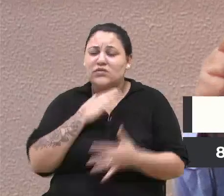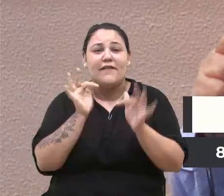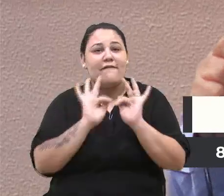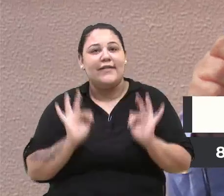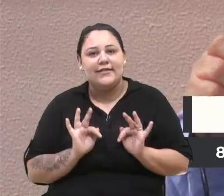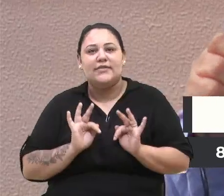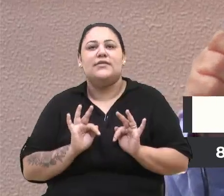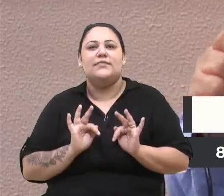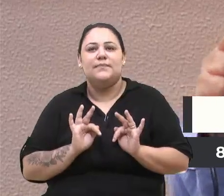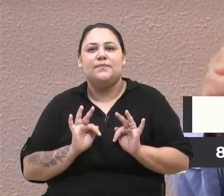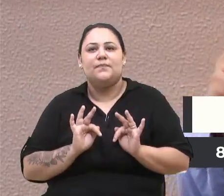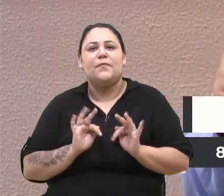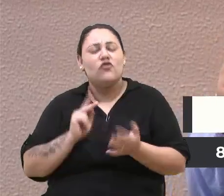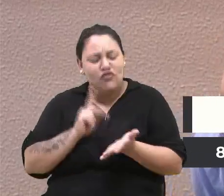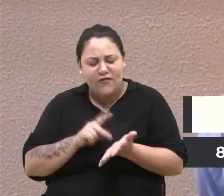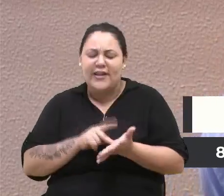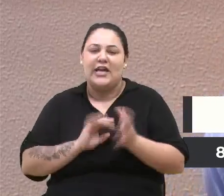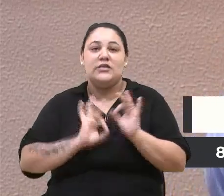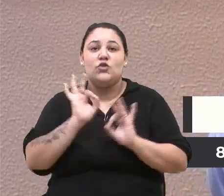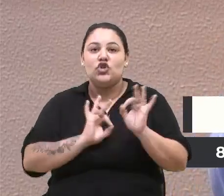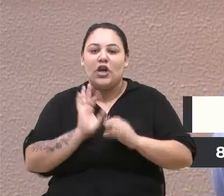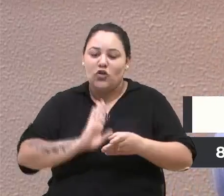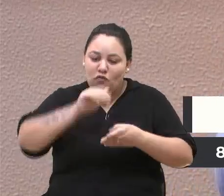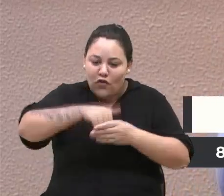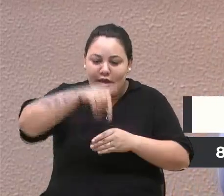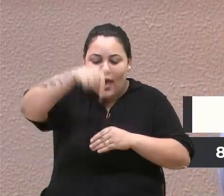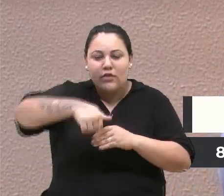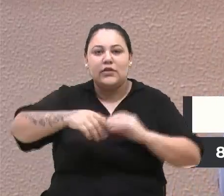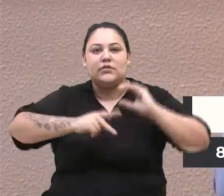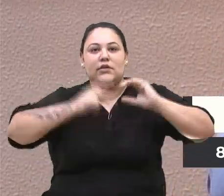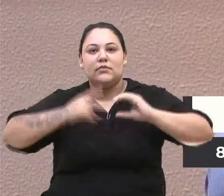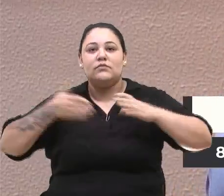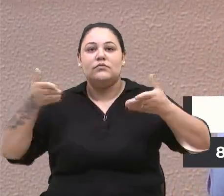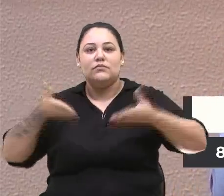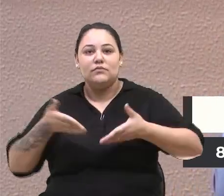esse projeto sendo votado aqui na casa hoje, porque vejo que,